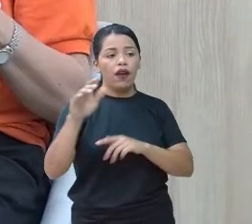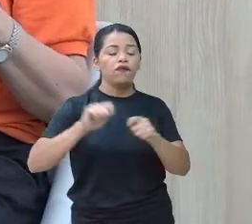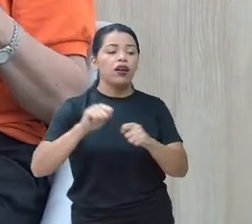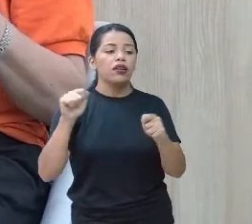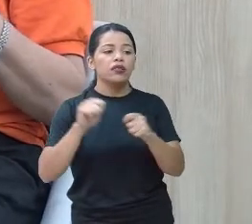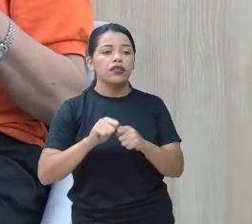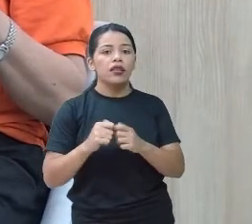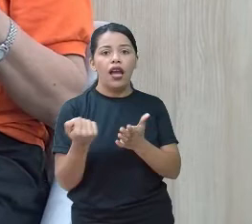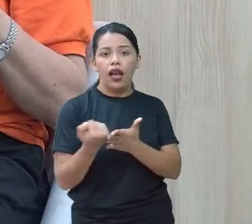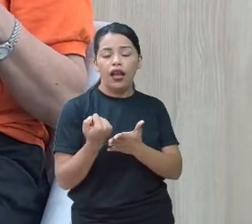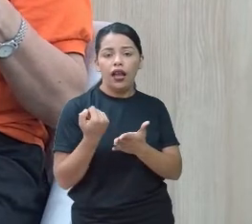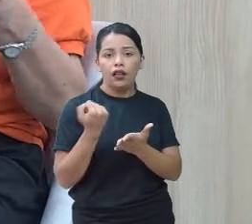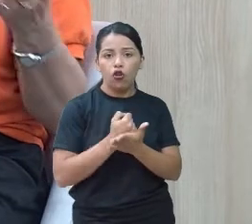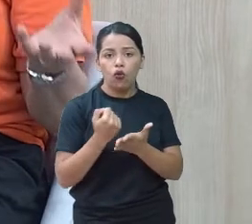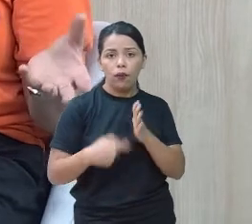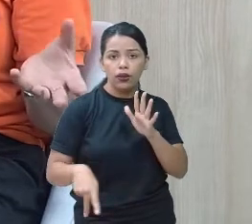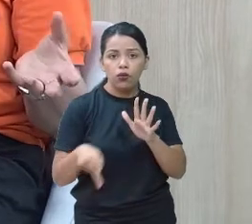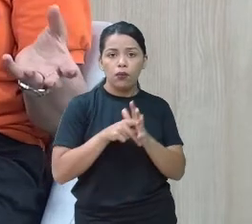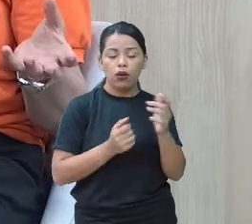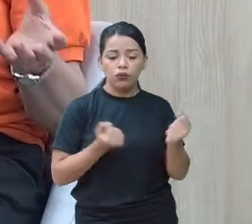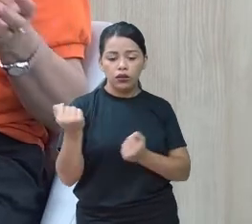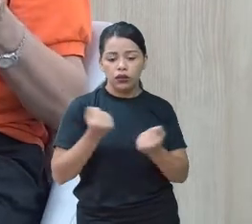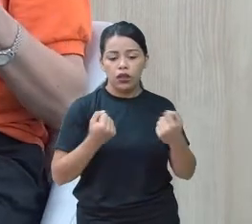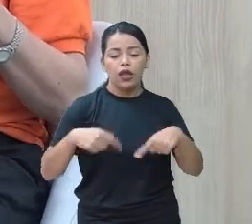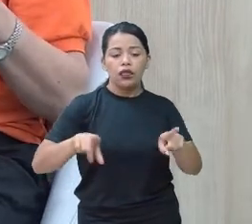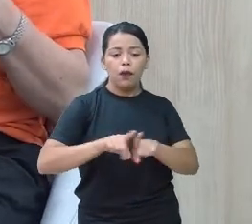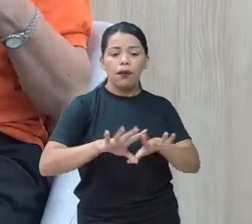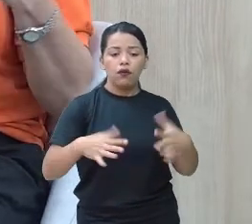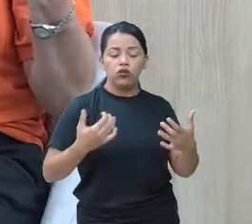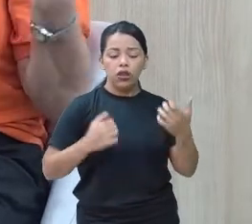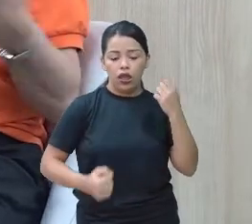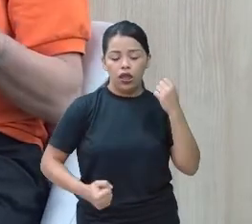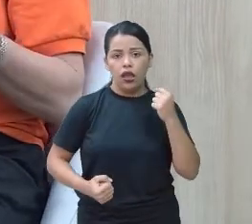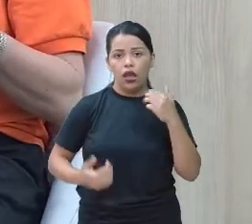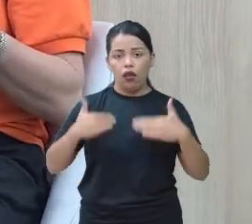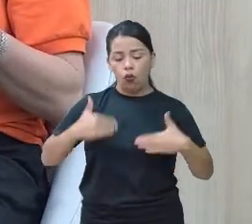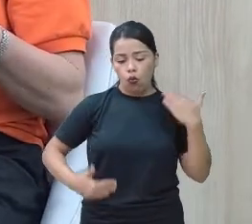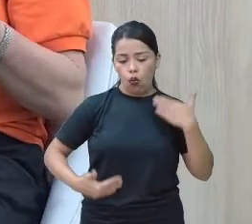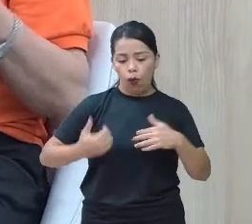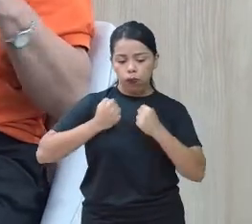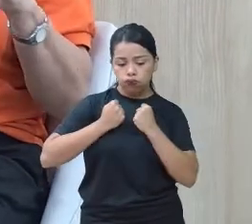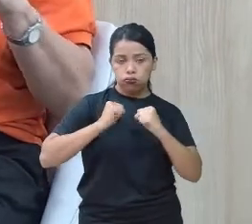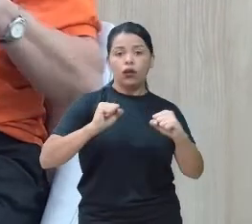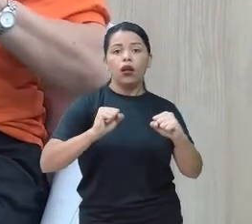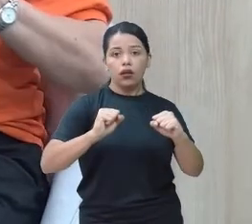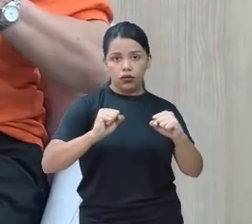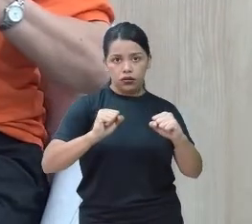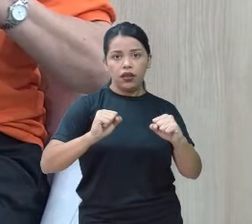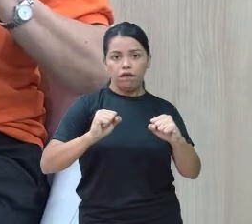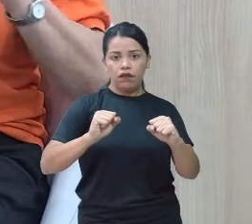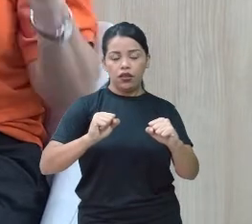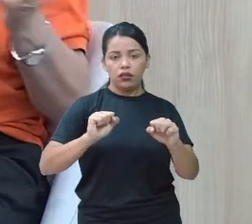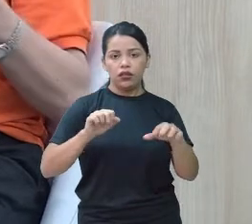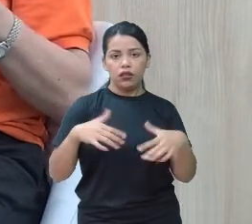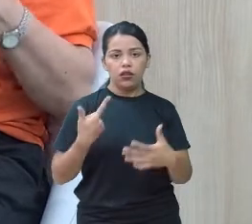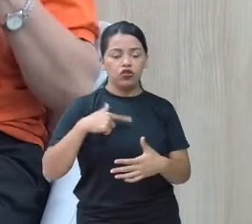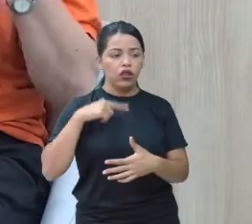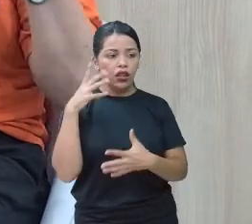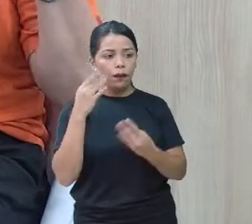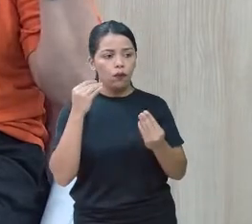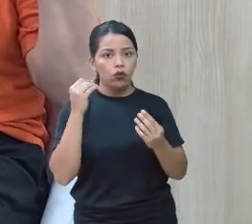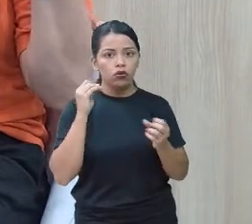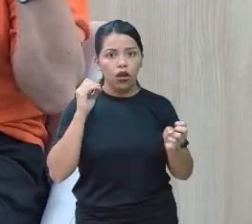em questão da direção defensiva. Então, nós estamos numa direção, nós fazemos vários reflexos